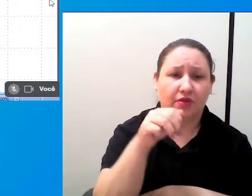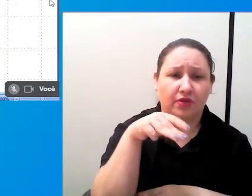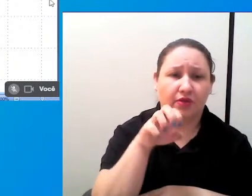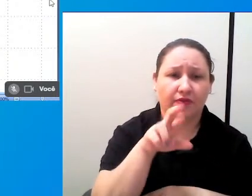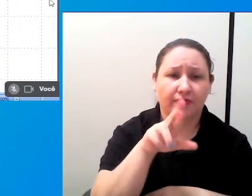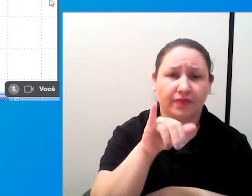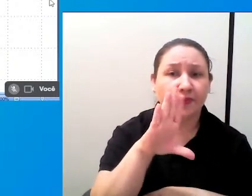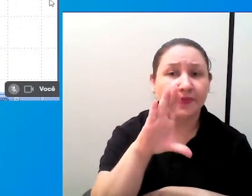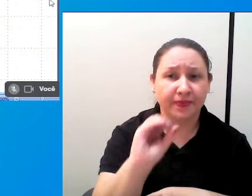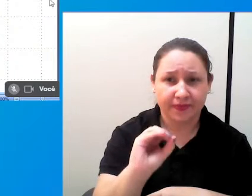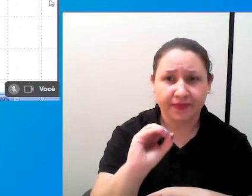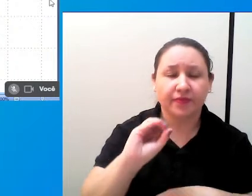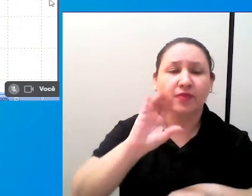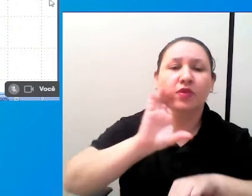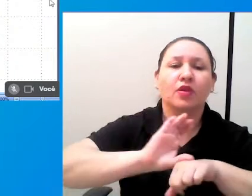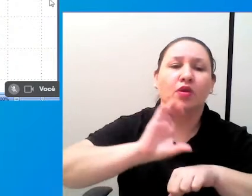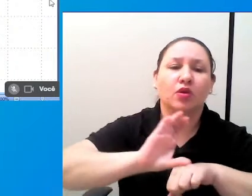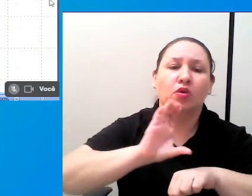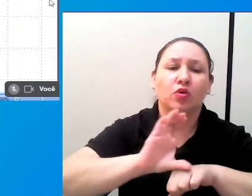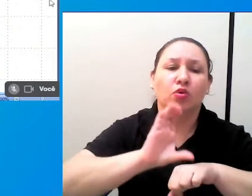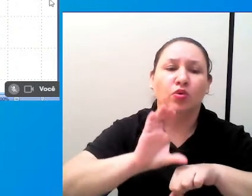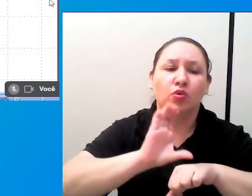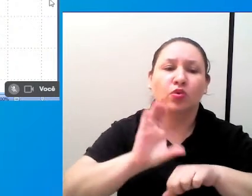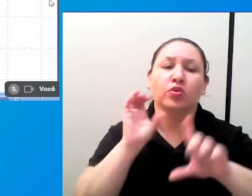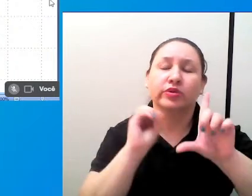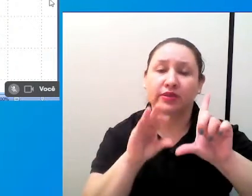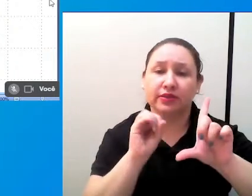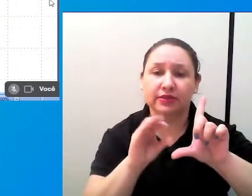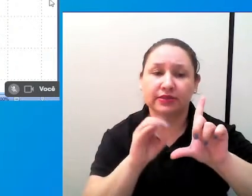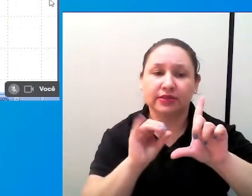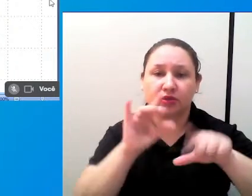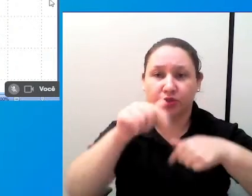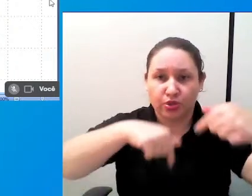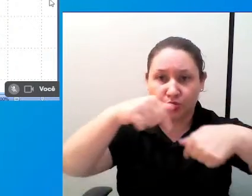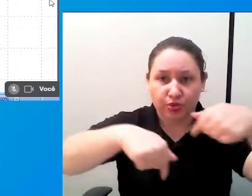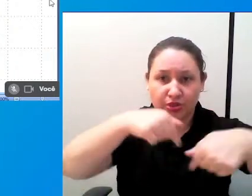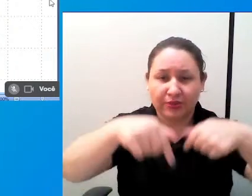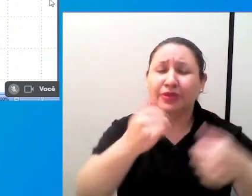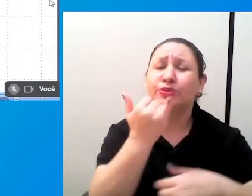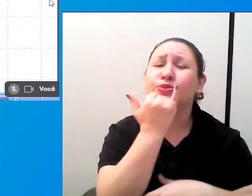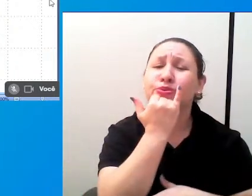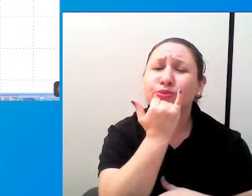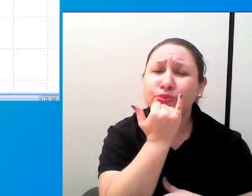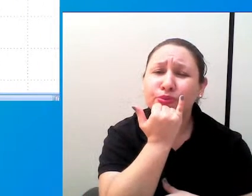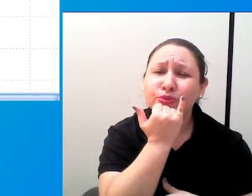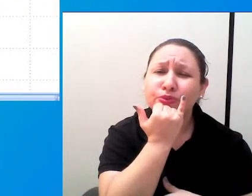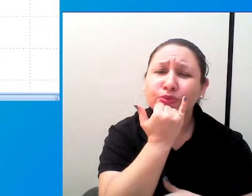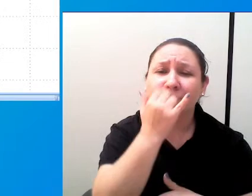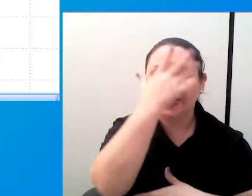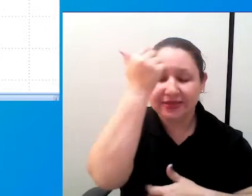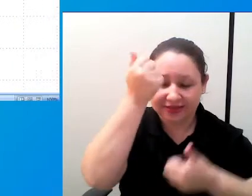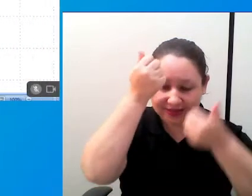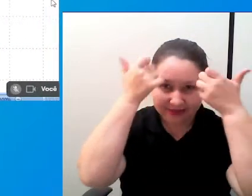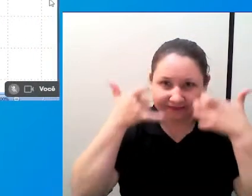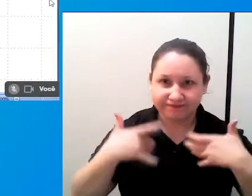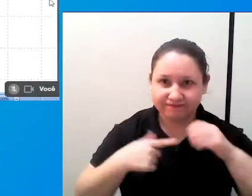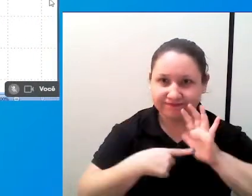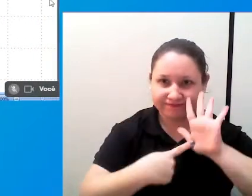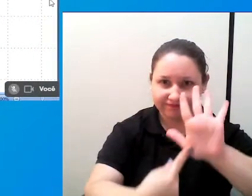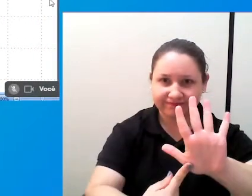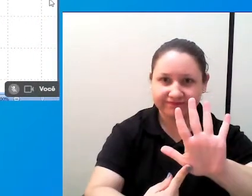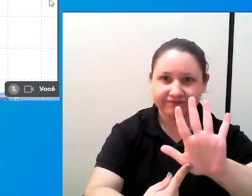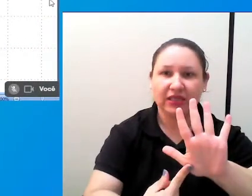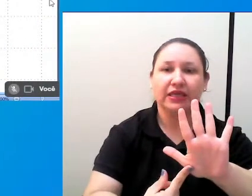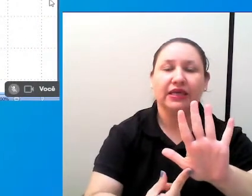Química. Eu esqueci de fazer a minha audiodescrição, né? Eu vou fazer agora. Eu sou moreno, tenho cabelos